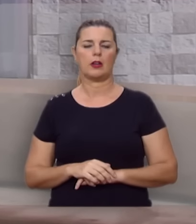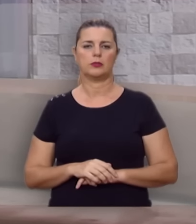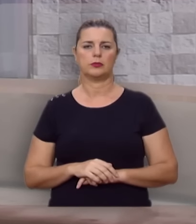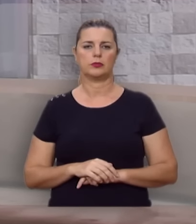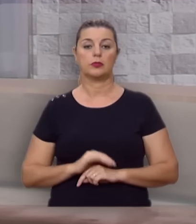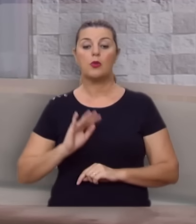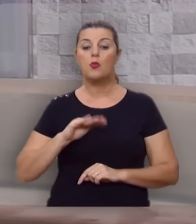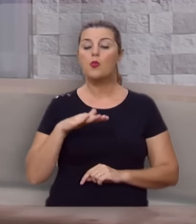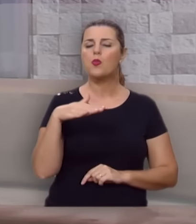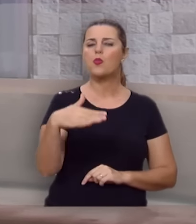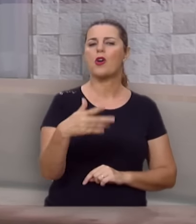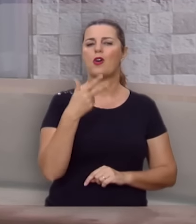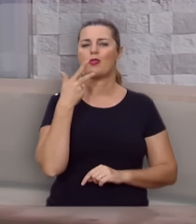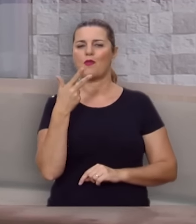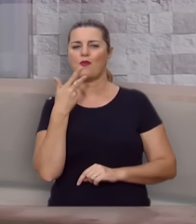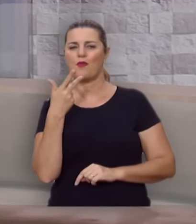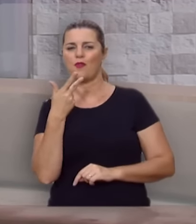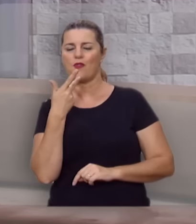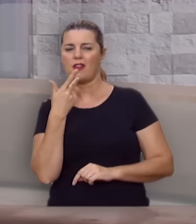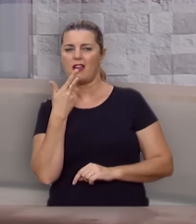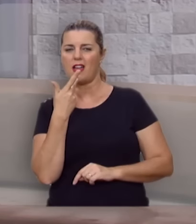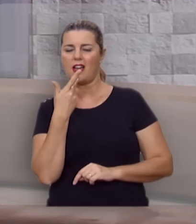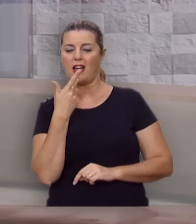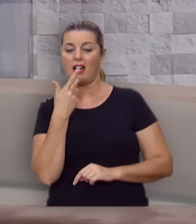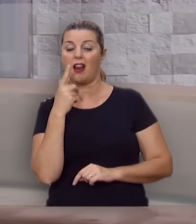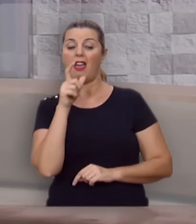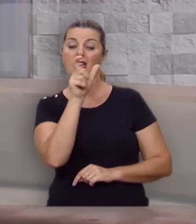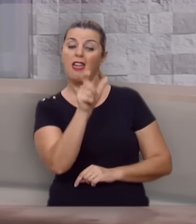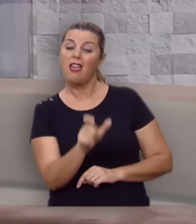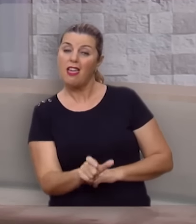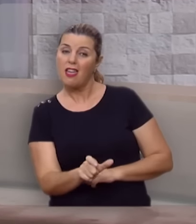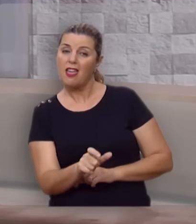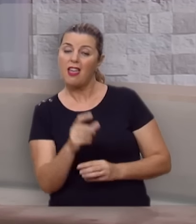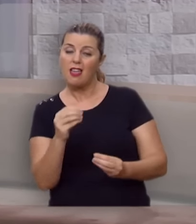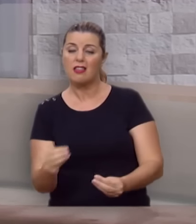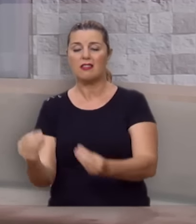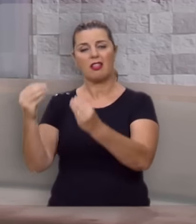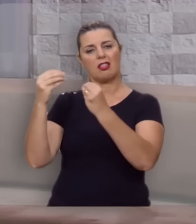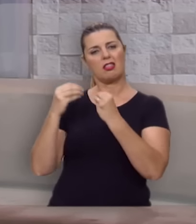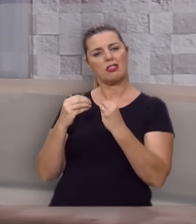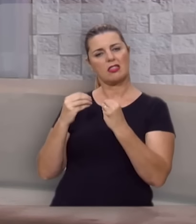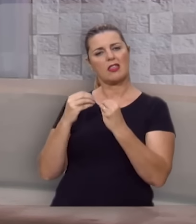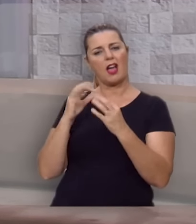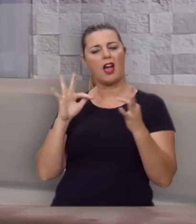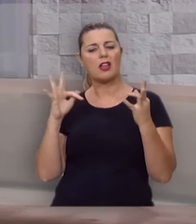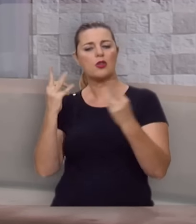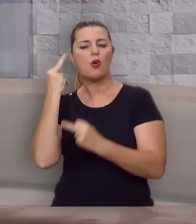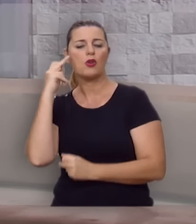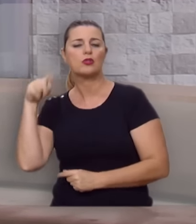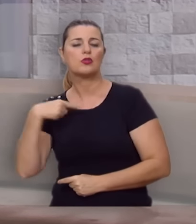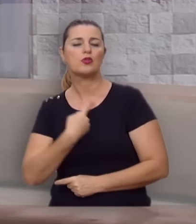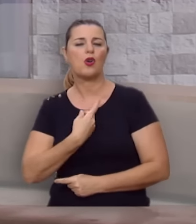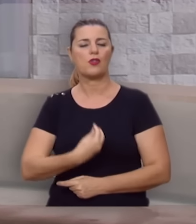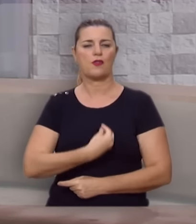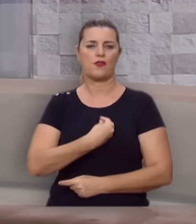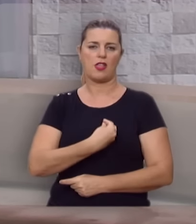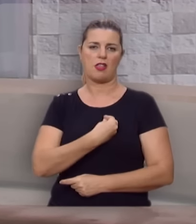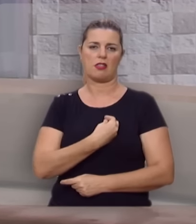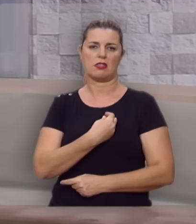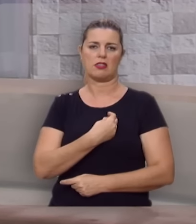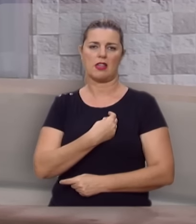precioso, quando ele diz que, pois ele é aquele que nos dá a todos vida,